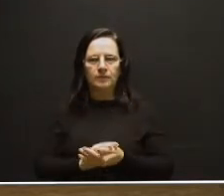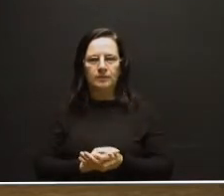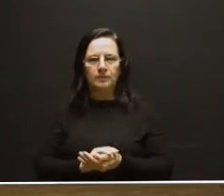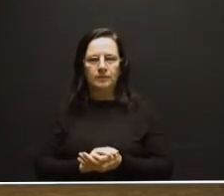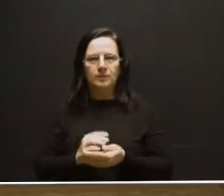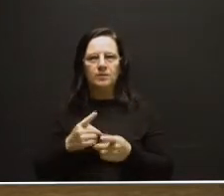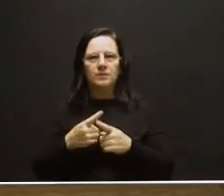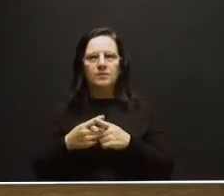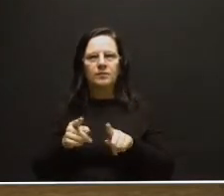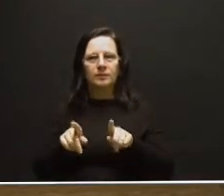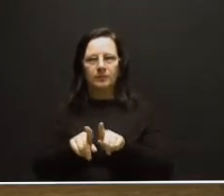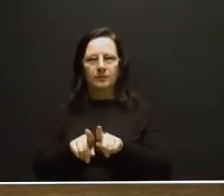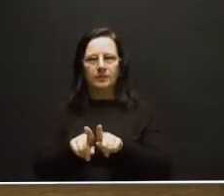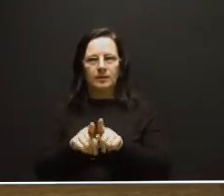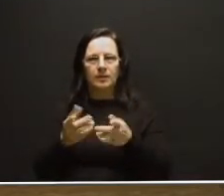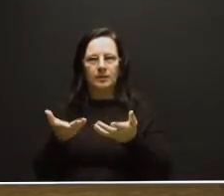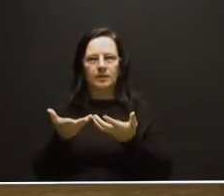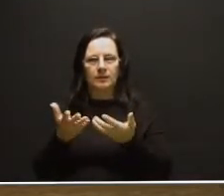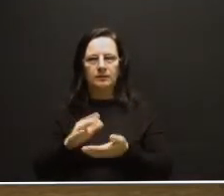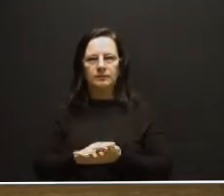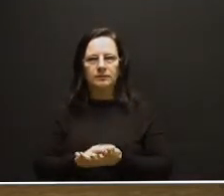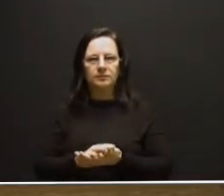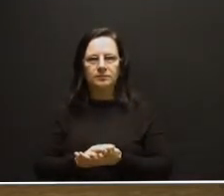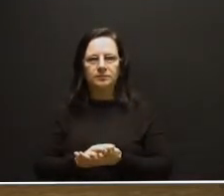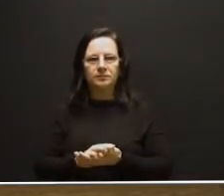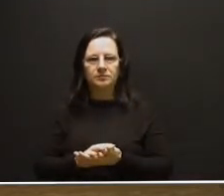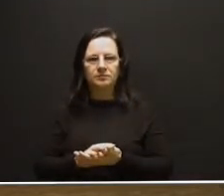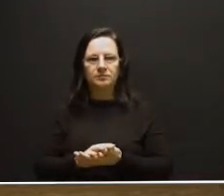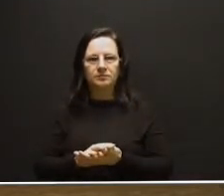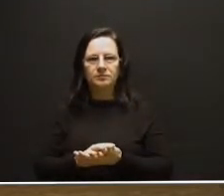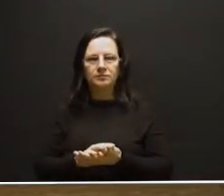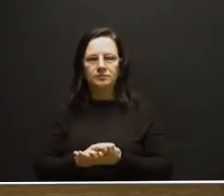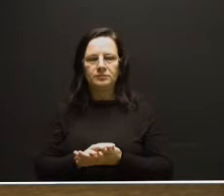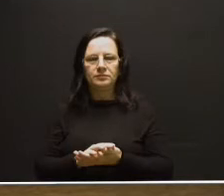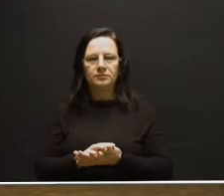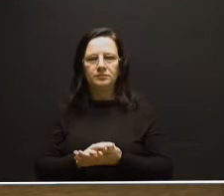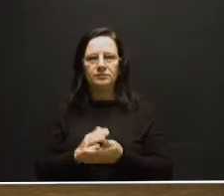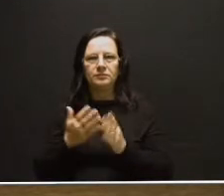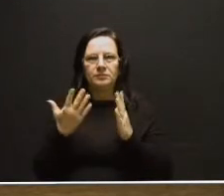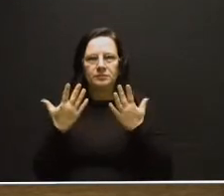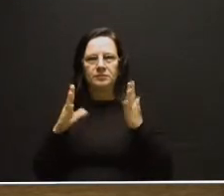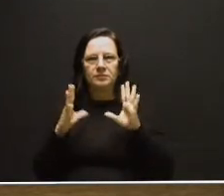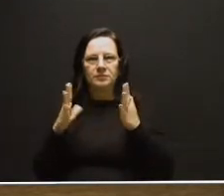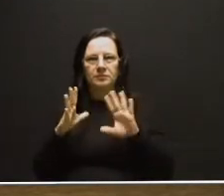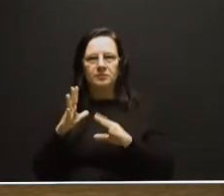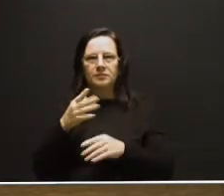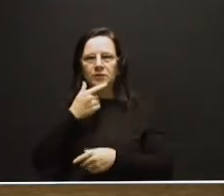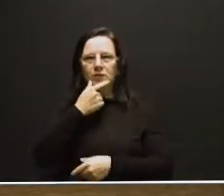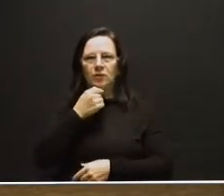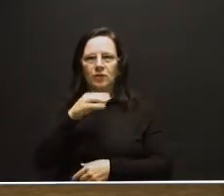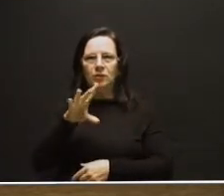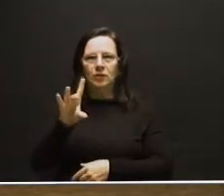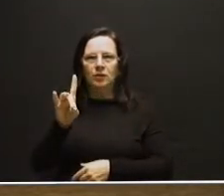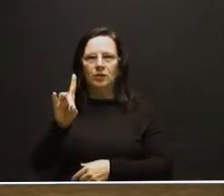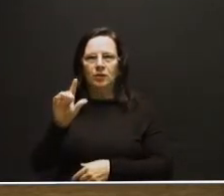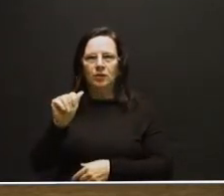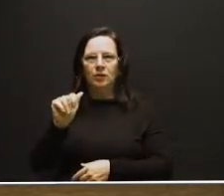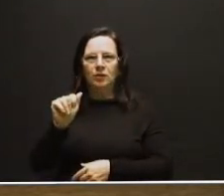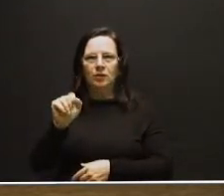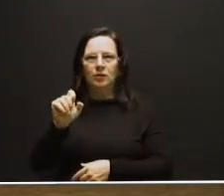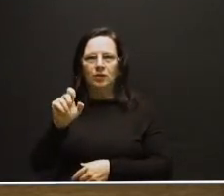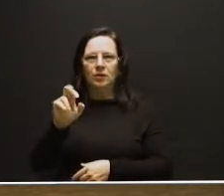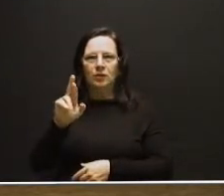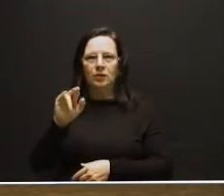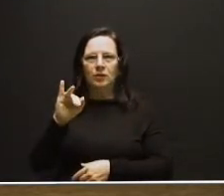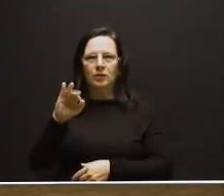aqui analisar a minha fala parabenizando o down o dário pelo